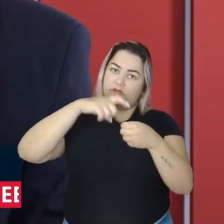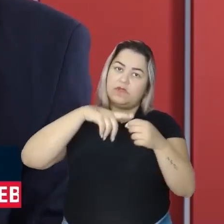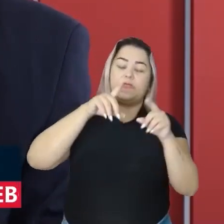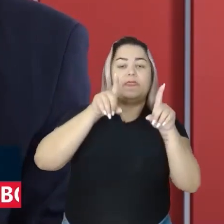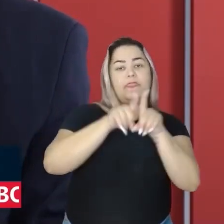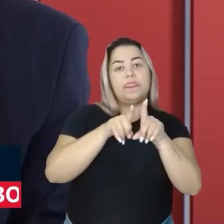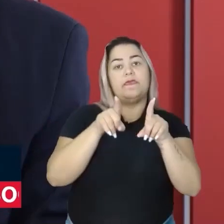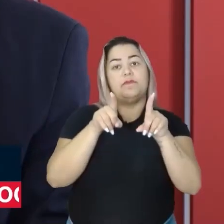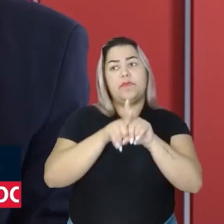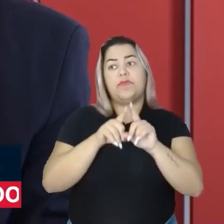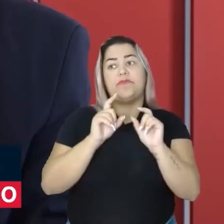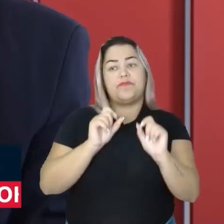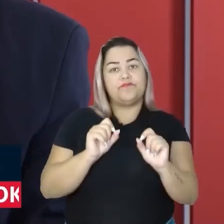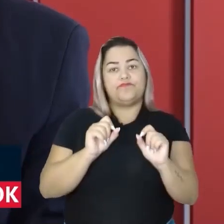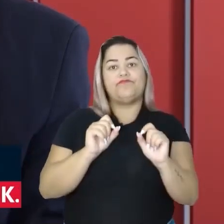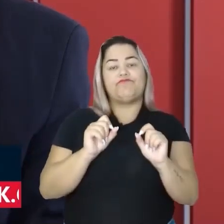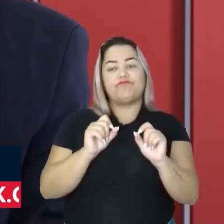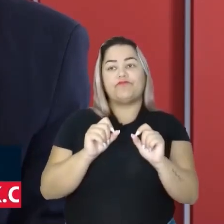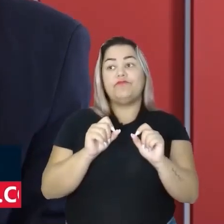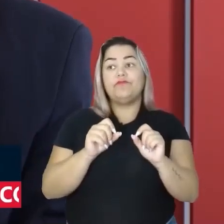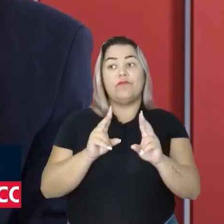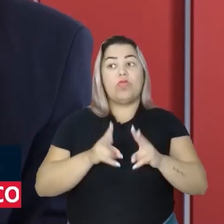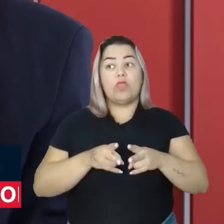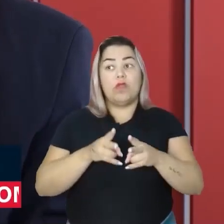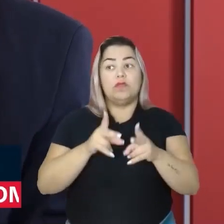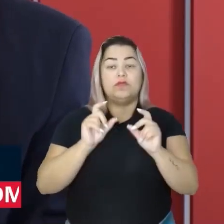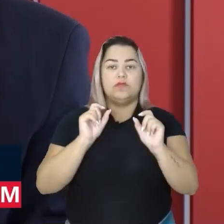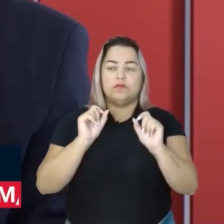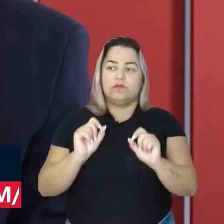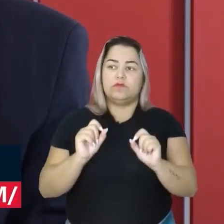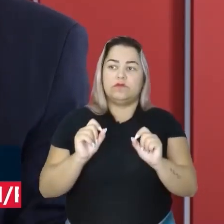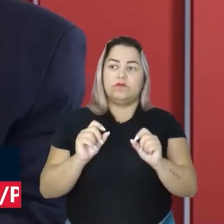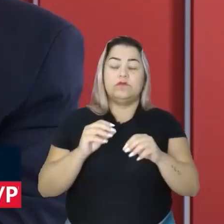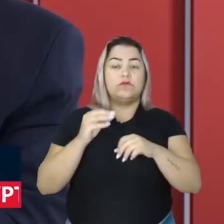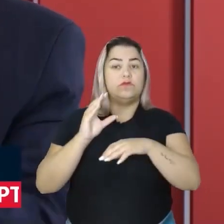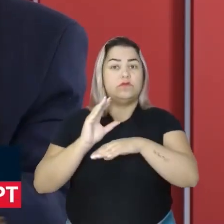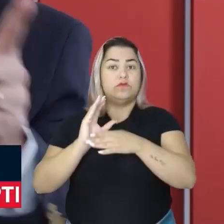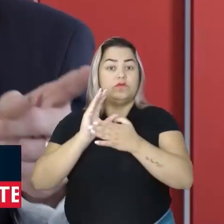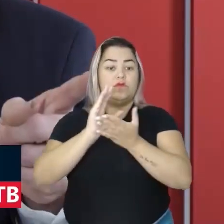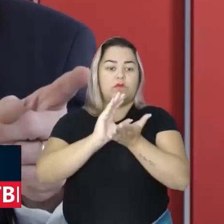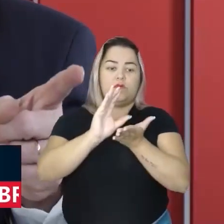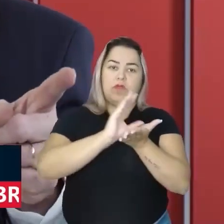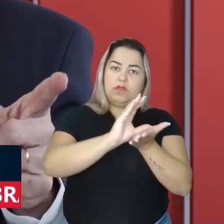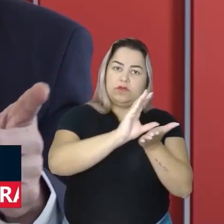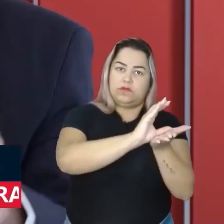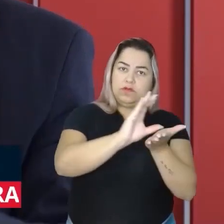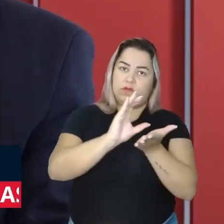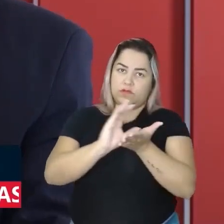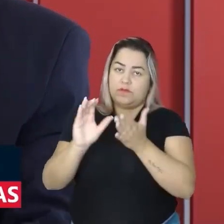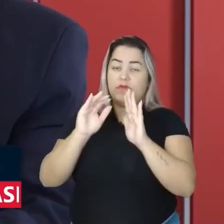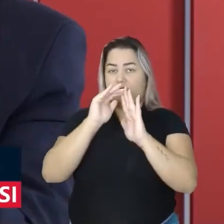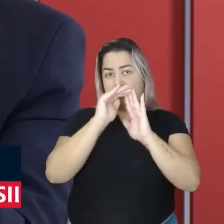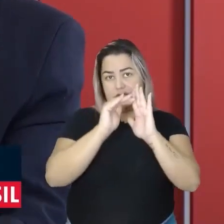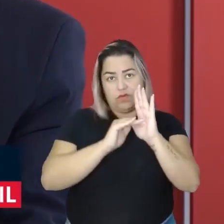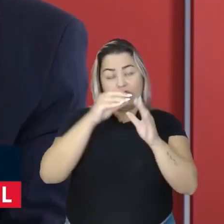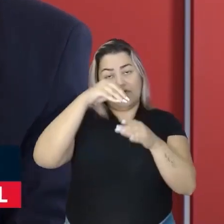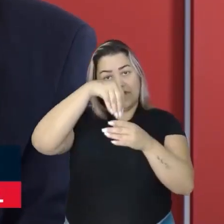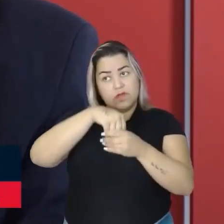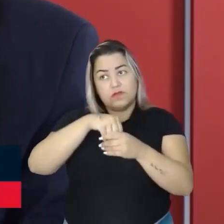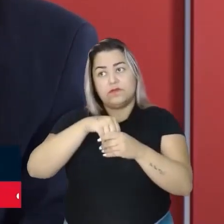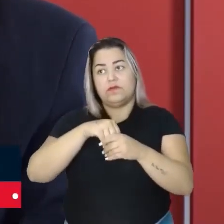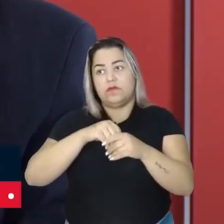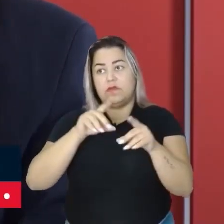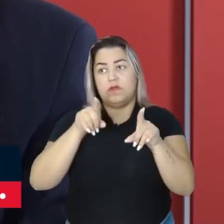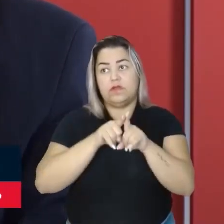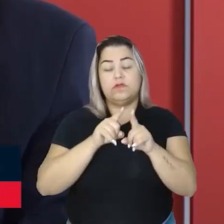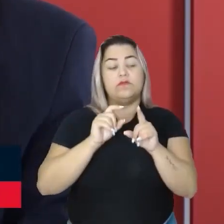traz exatamente essa consistência de repassar o recurso, colocar para os programas. E foi votado